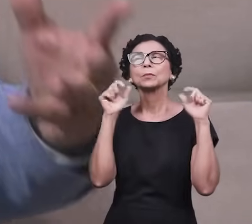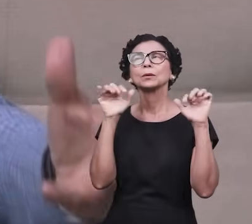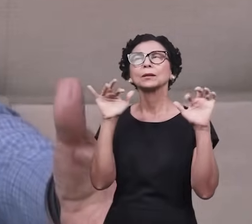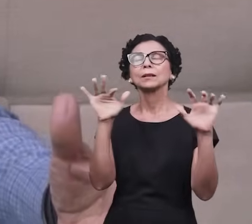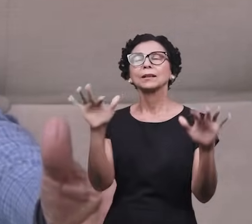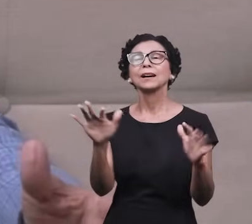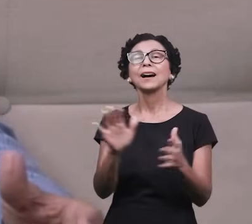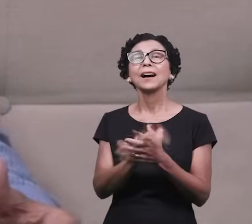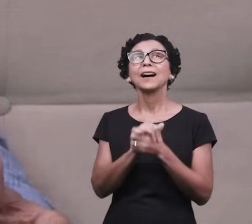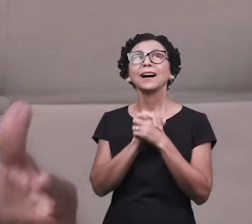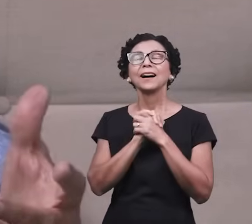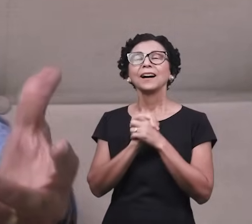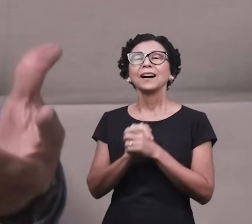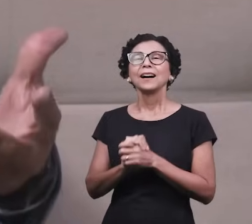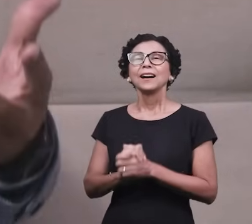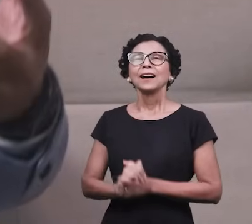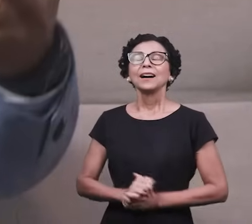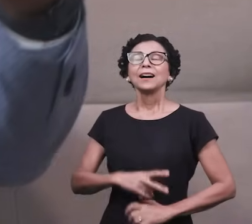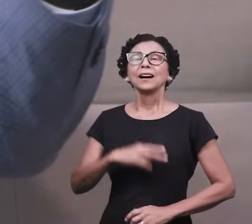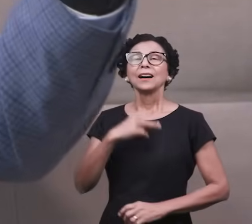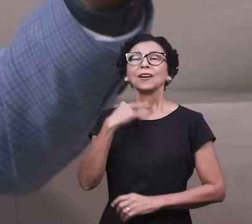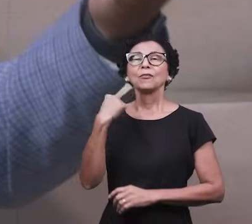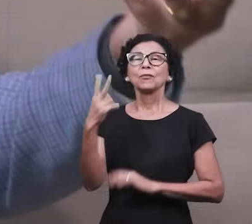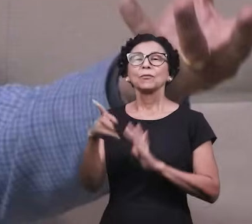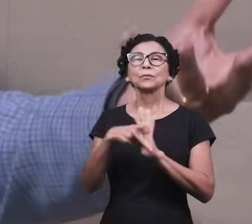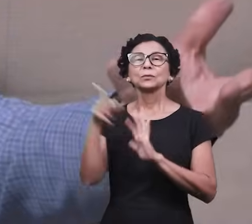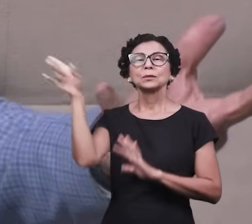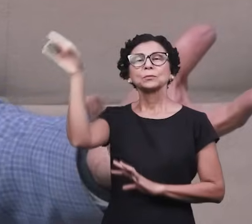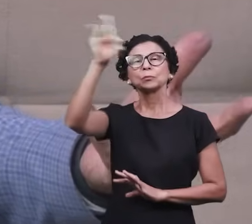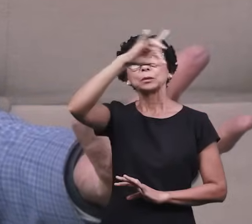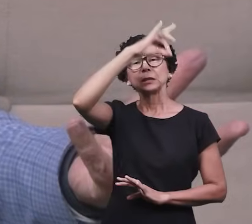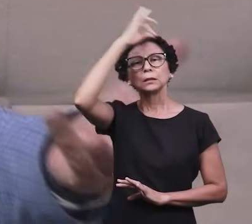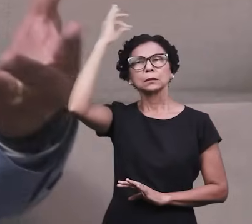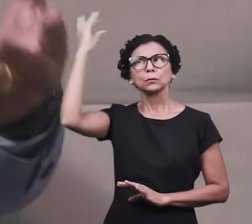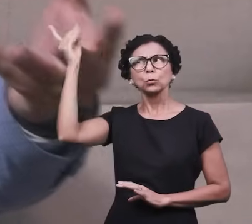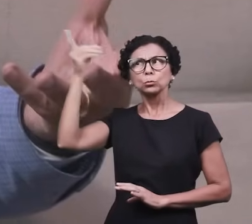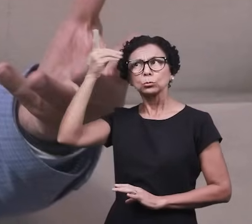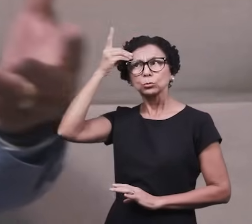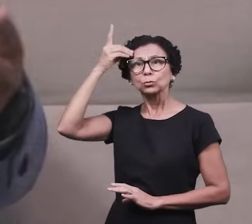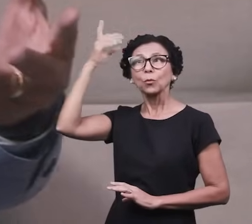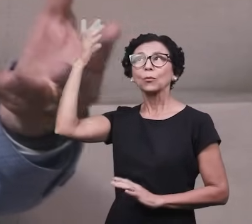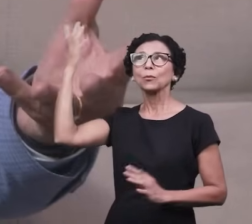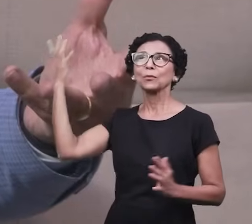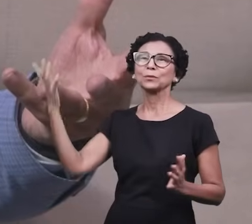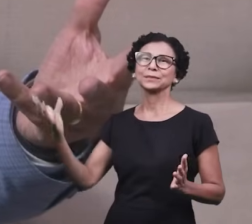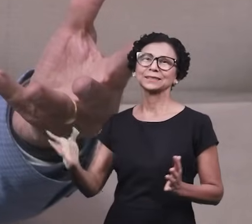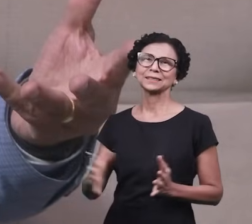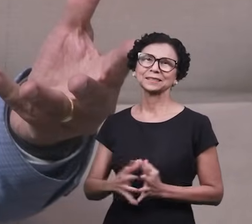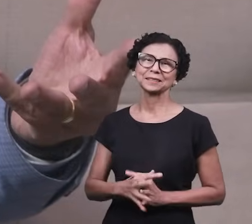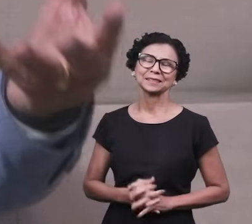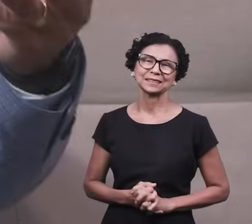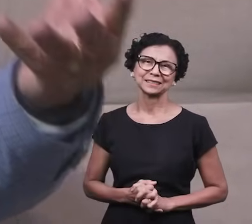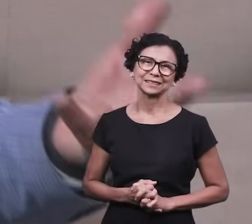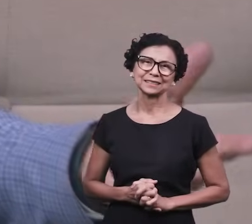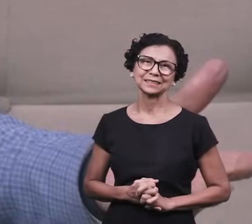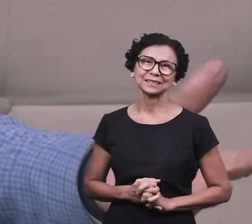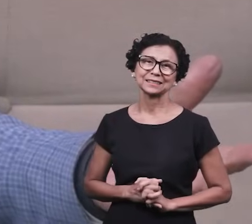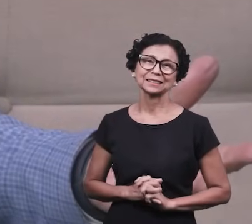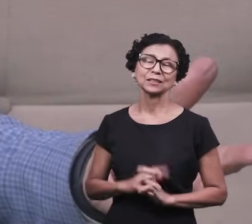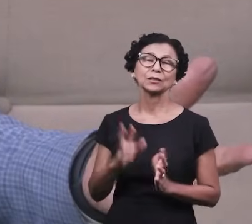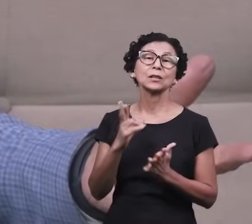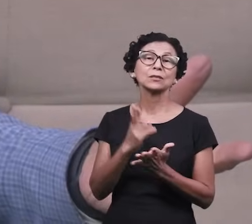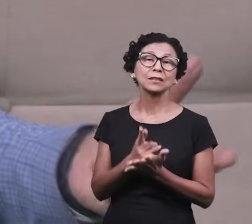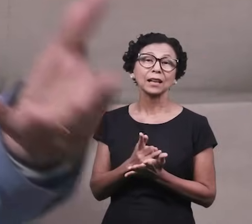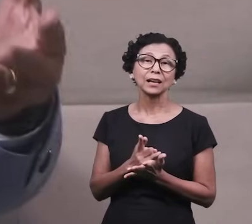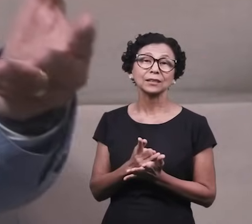do Espírito, o surgimento dos dons espirituais. Tudo isso é resultado do